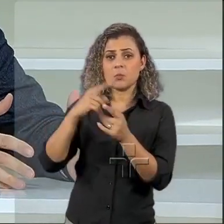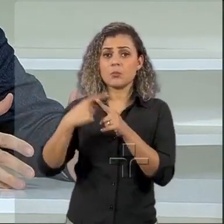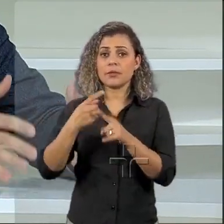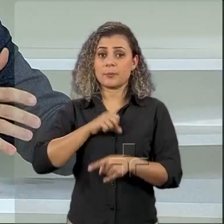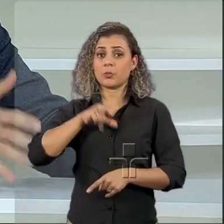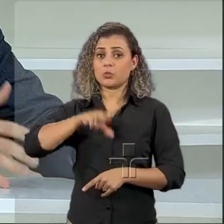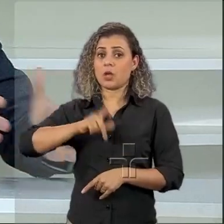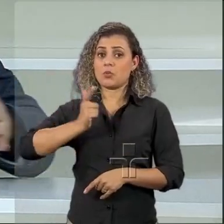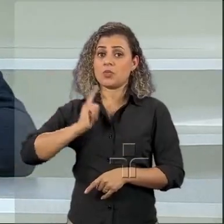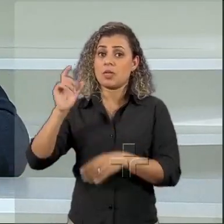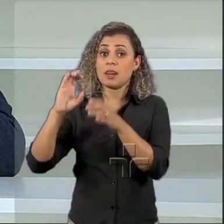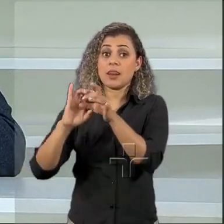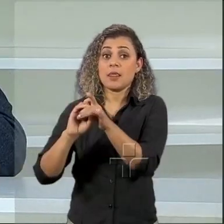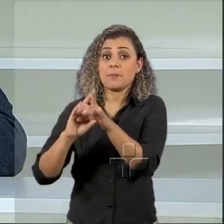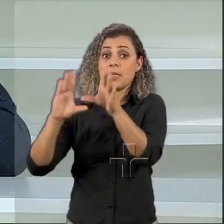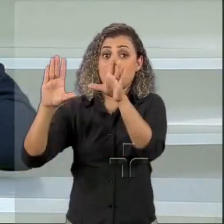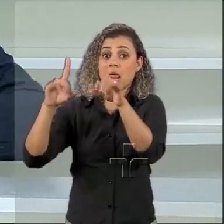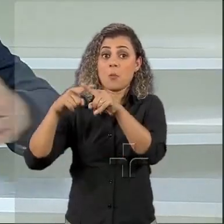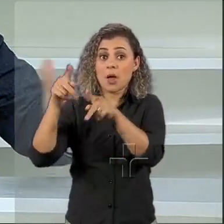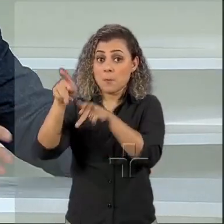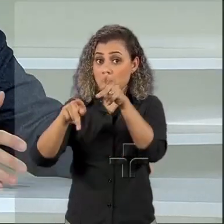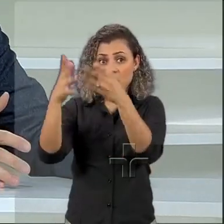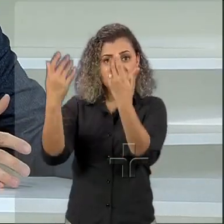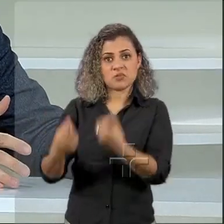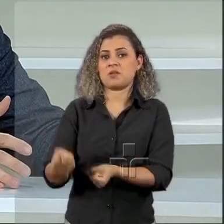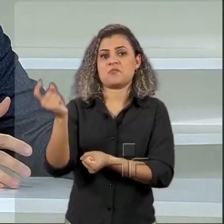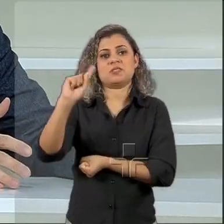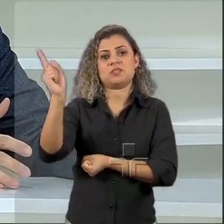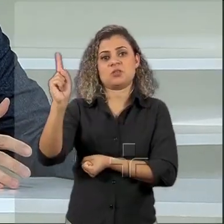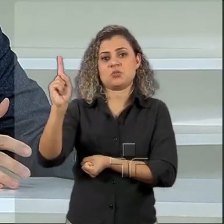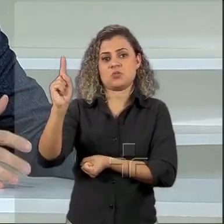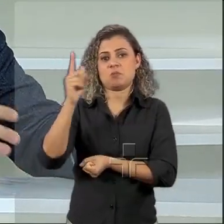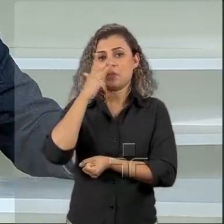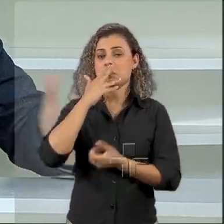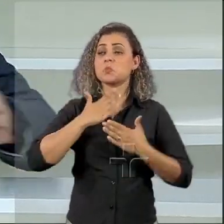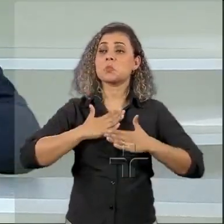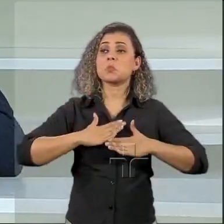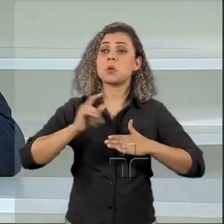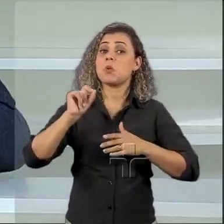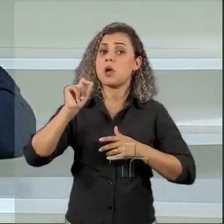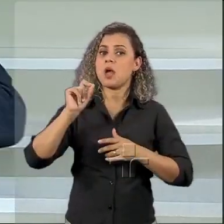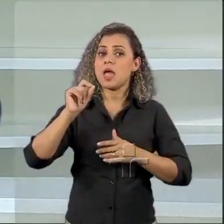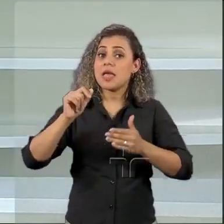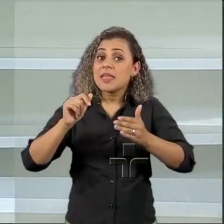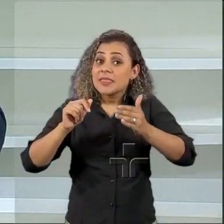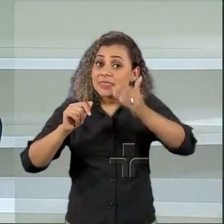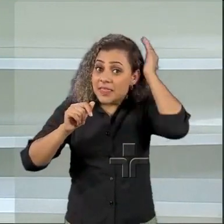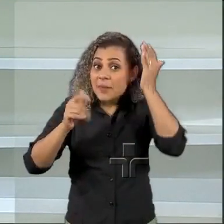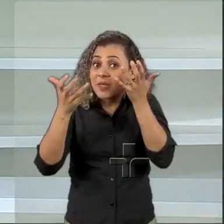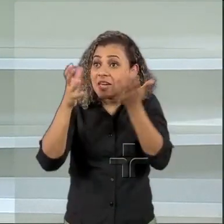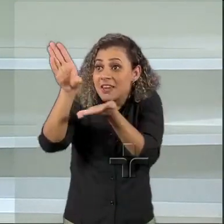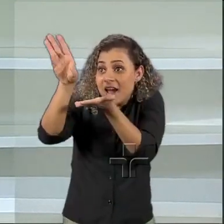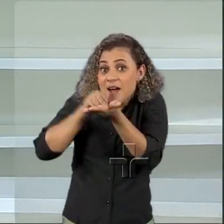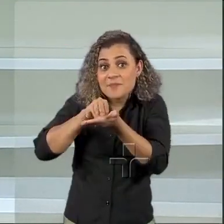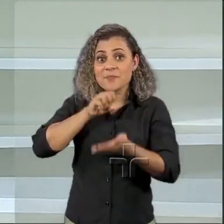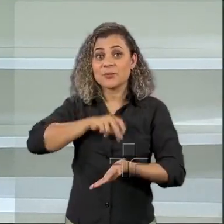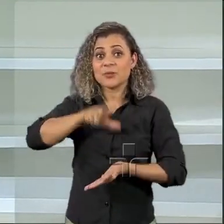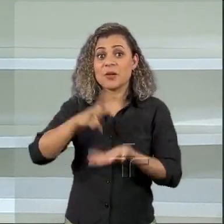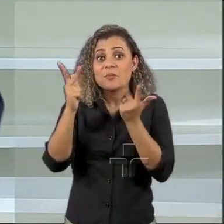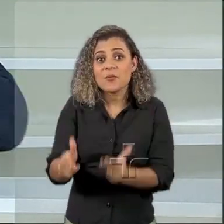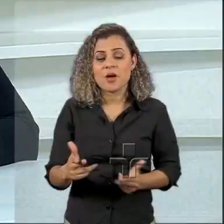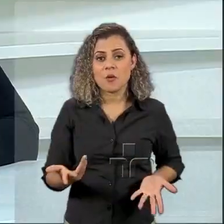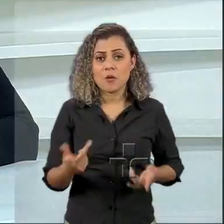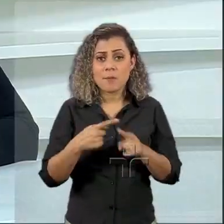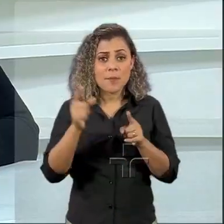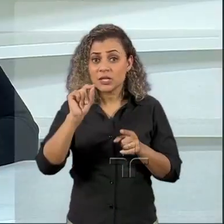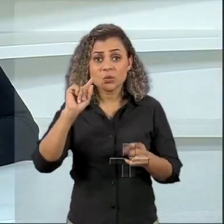ultraliberal, que foi rejeitado pela população, como tentou ser o governo Temer, e a resposta foi uma união contra, e uma